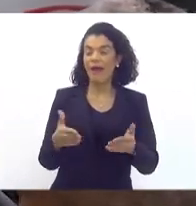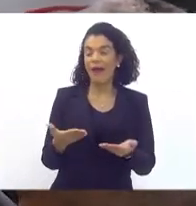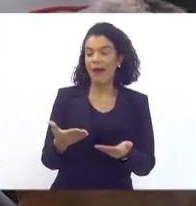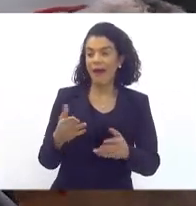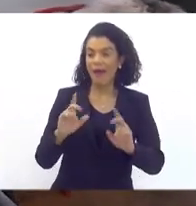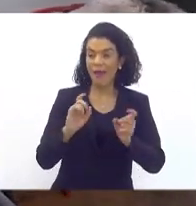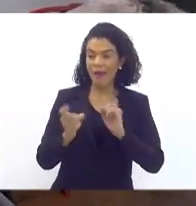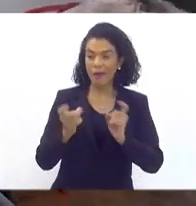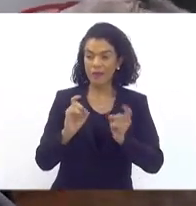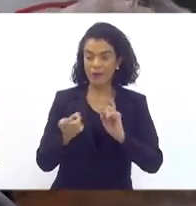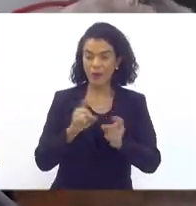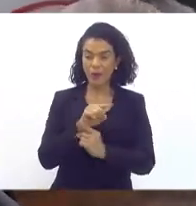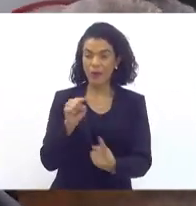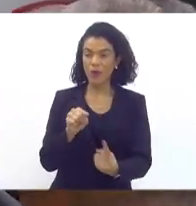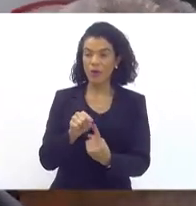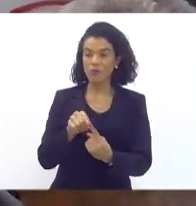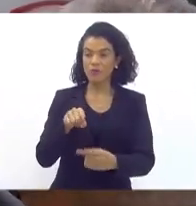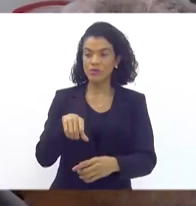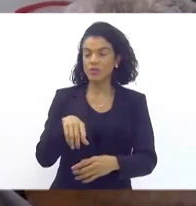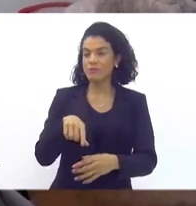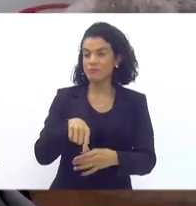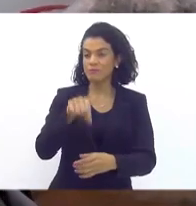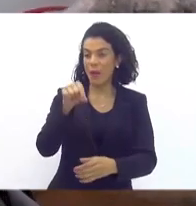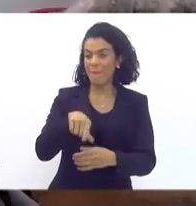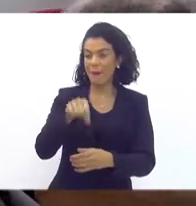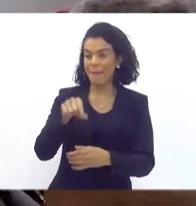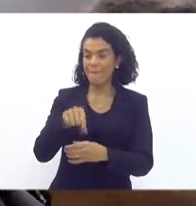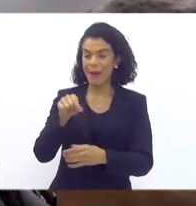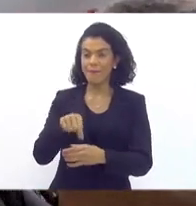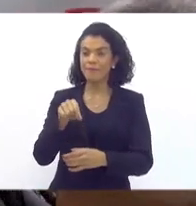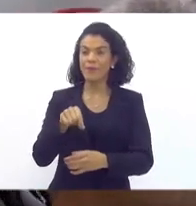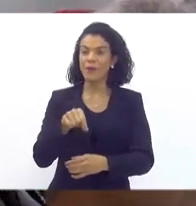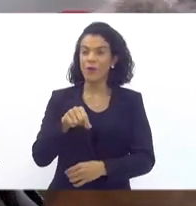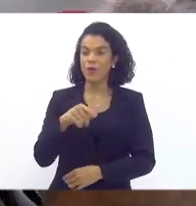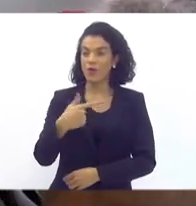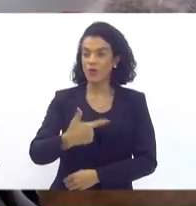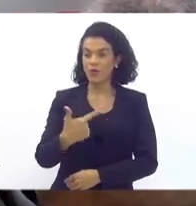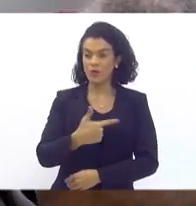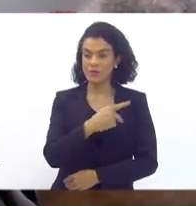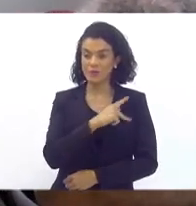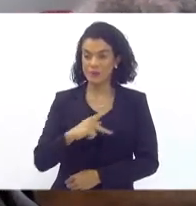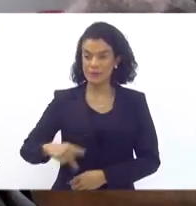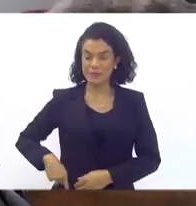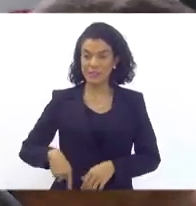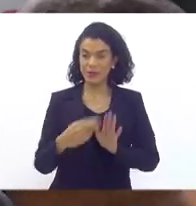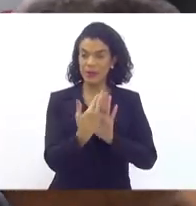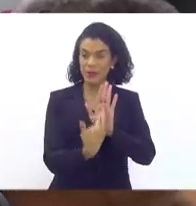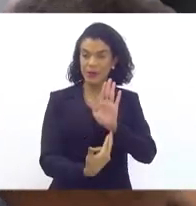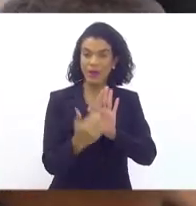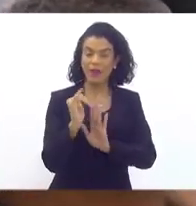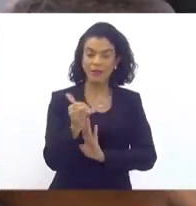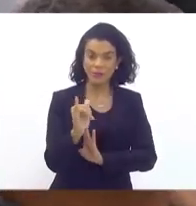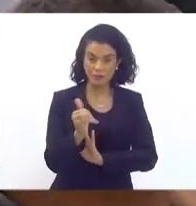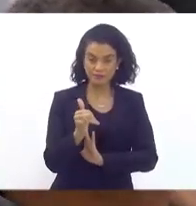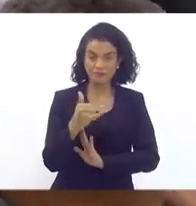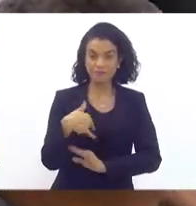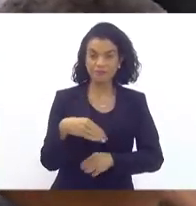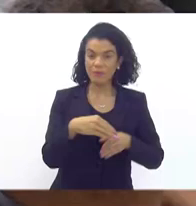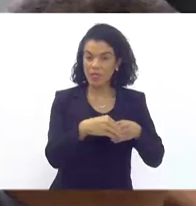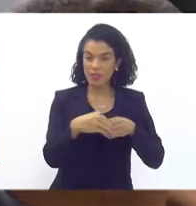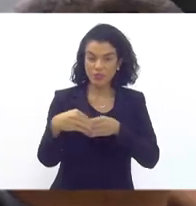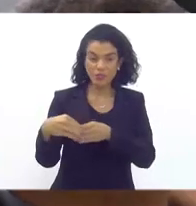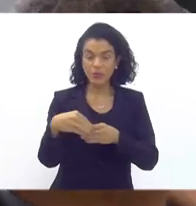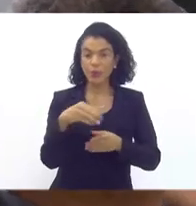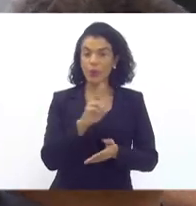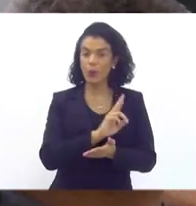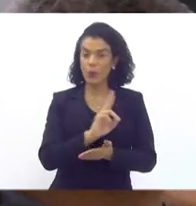com o objetivo de eleger o vice-presidente e designar o relator para tal indico o